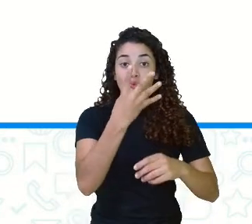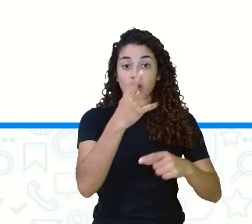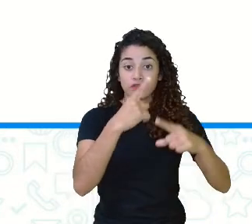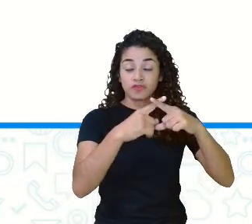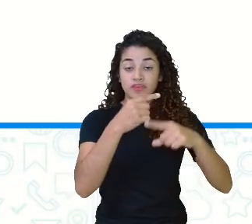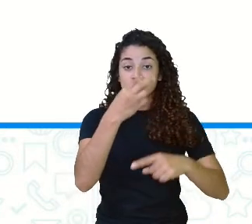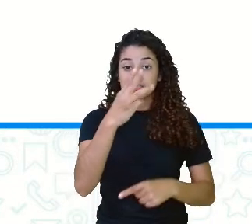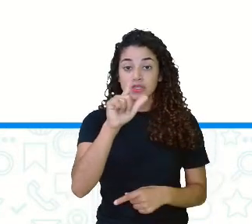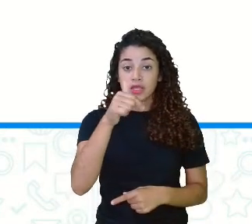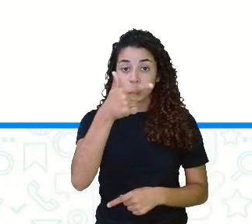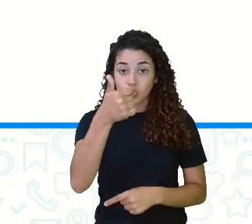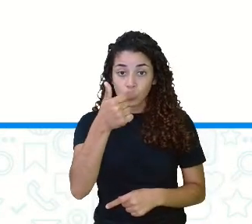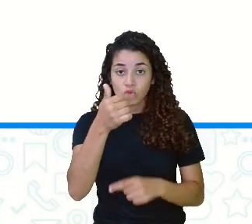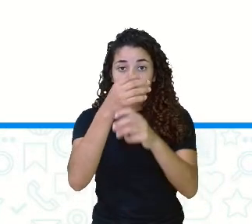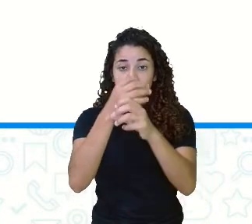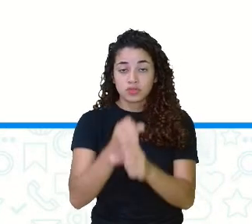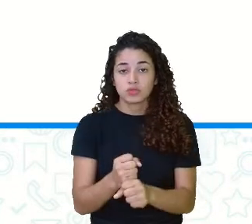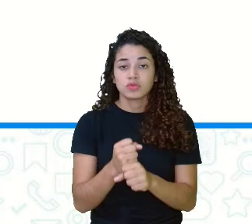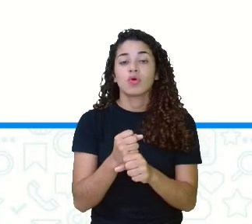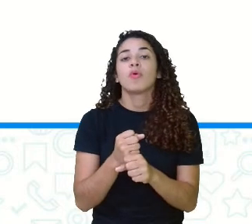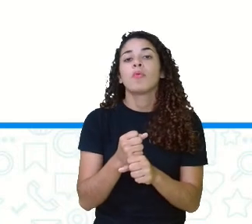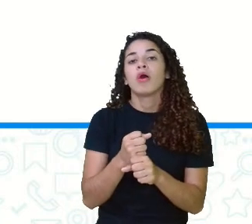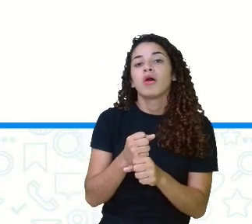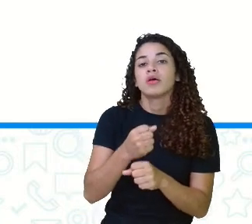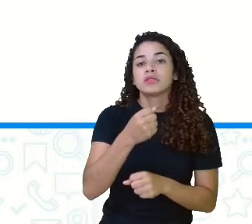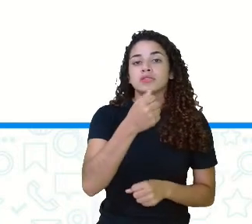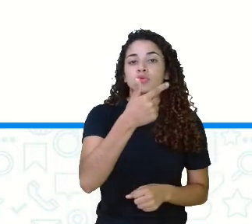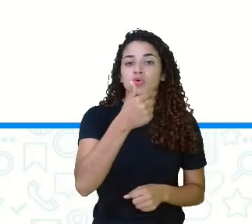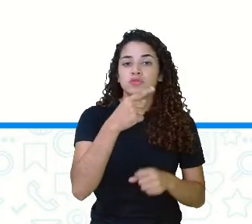3, 12. 12 vezes 10,